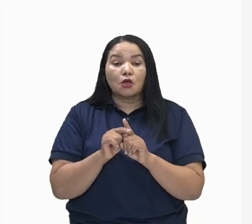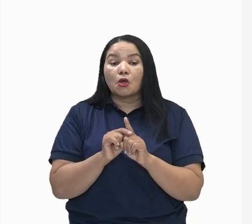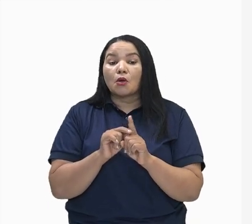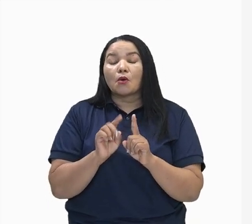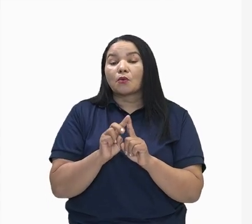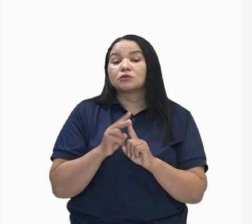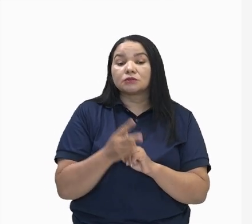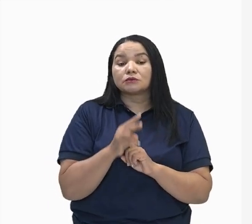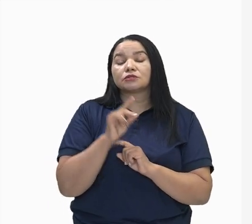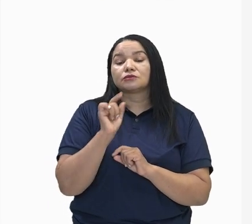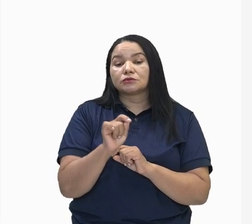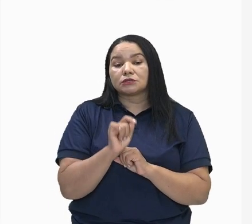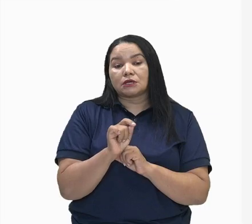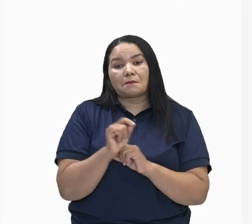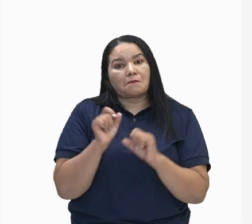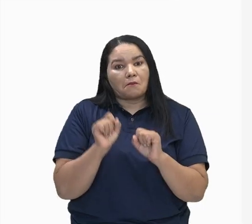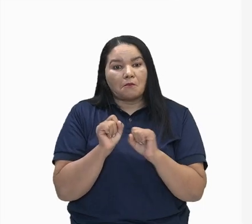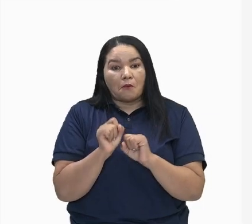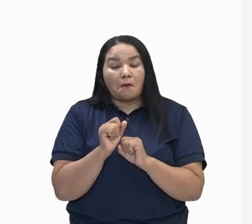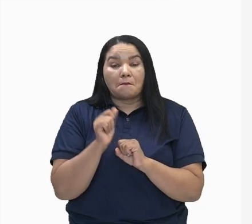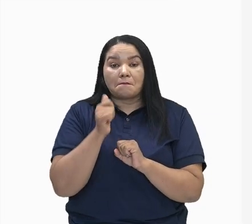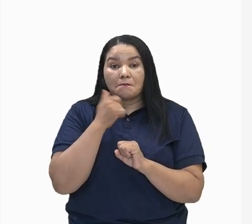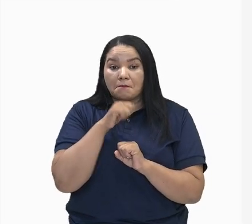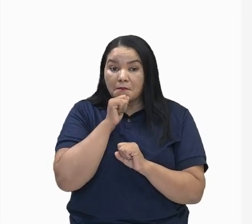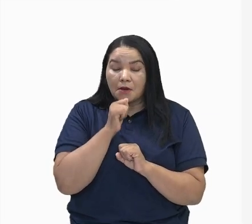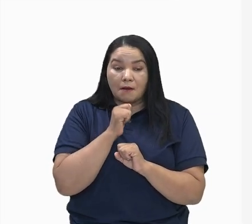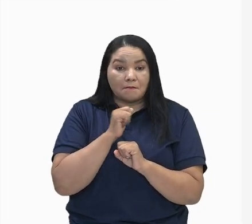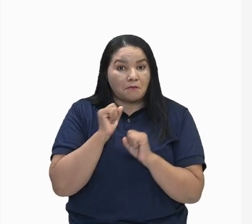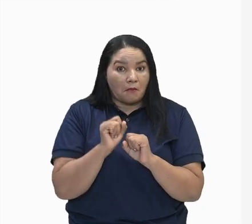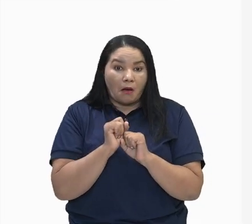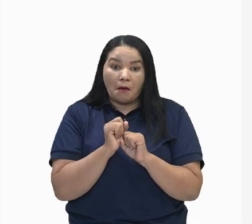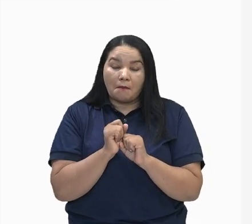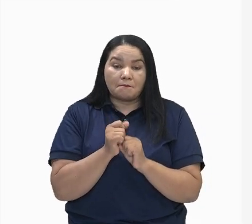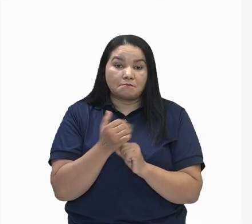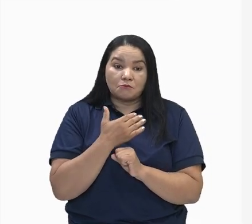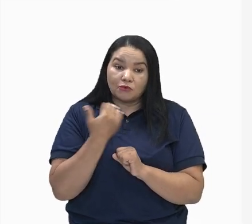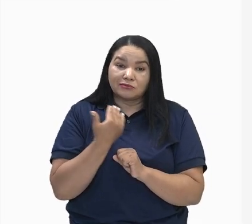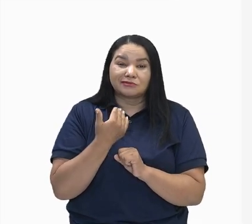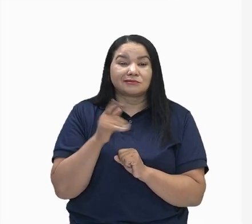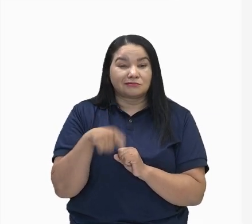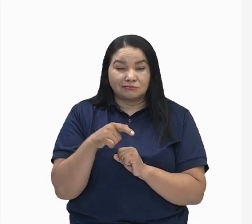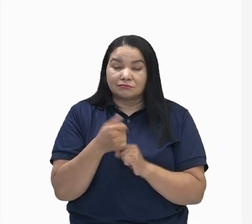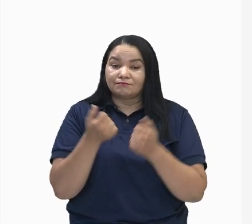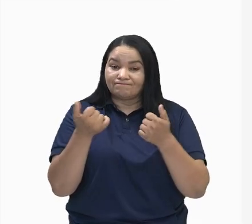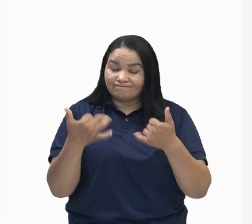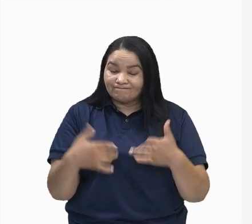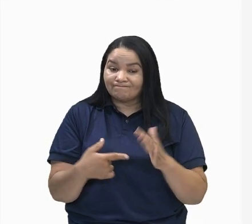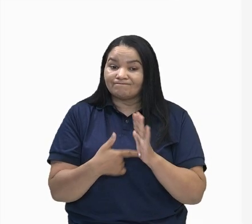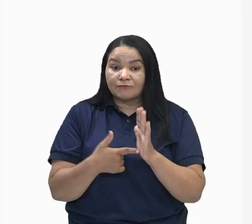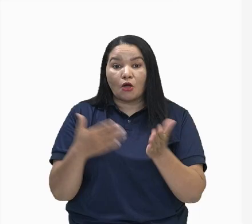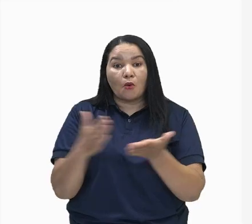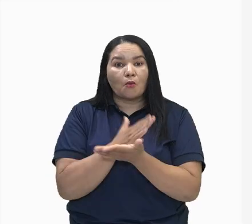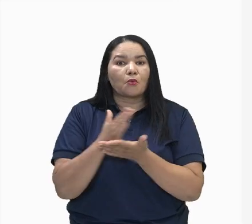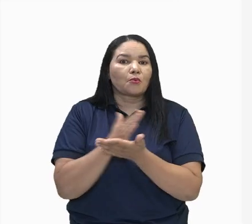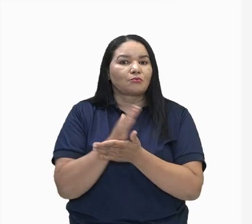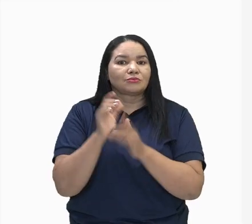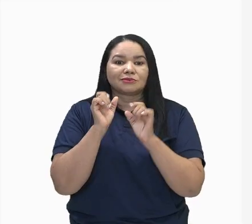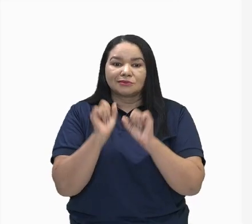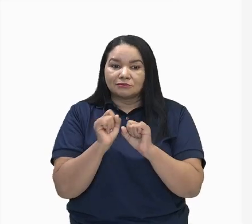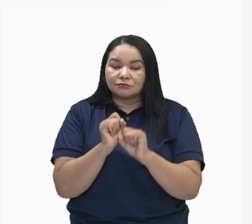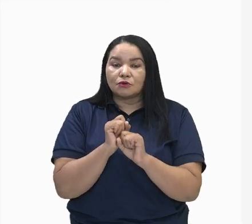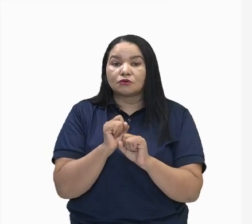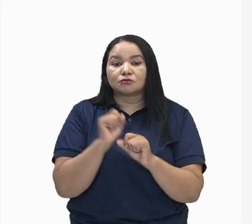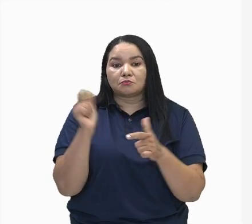maior risco de mortalidade materna, infelizmente, né, é necessário dizer que essas mães tão jovens podem sim ter um